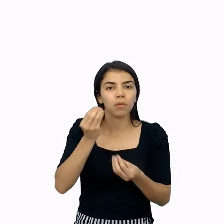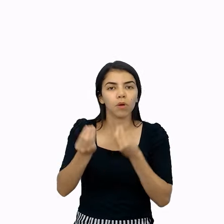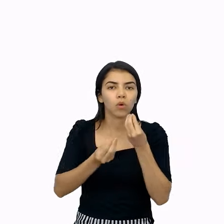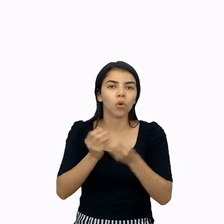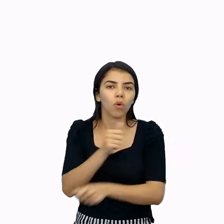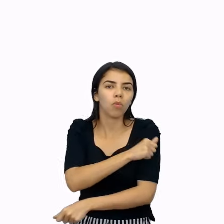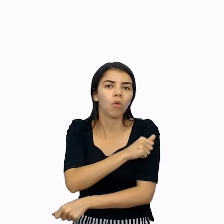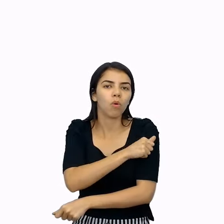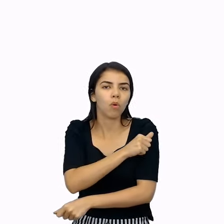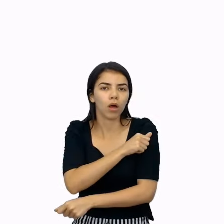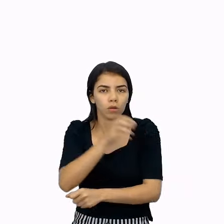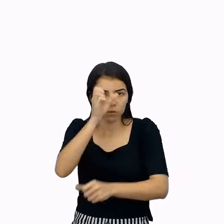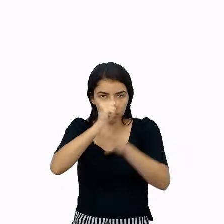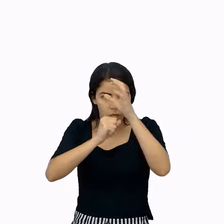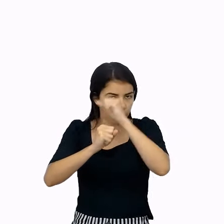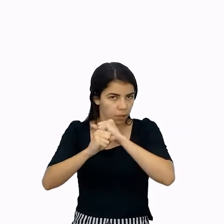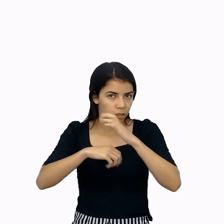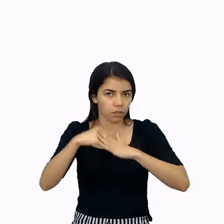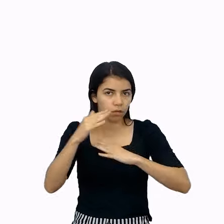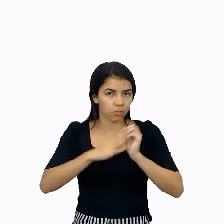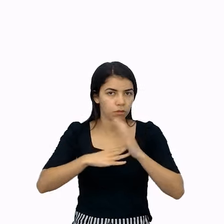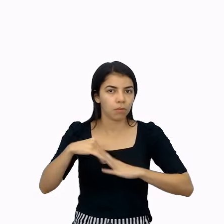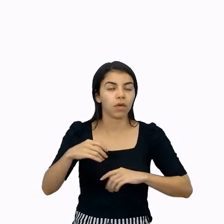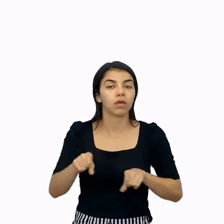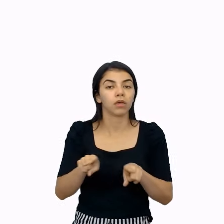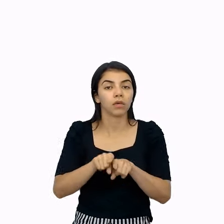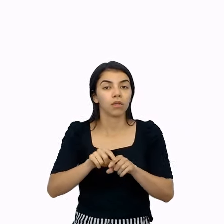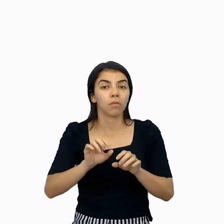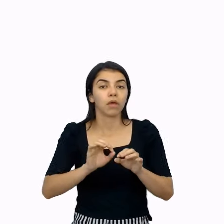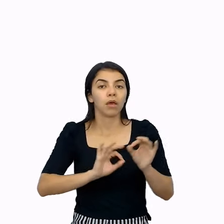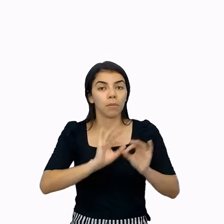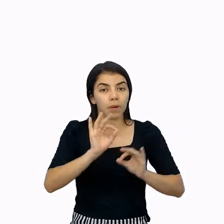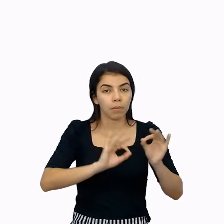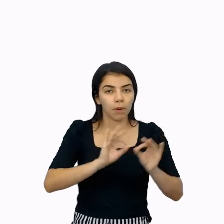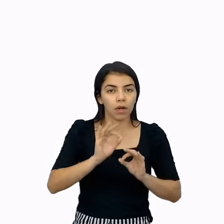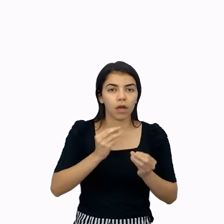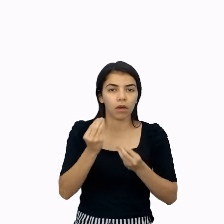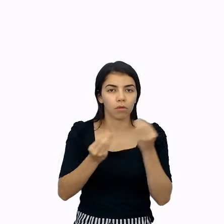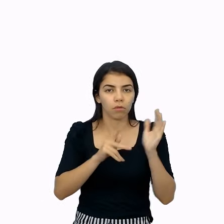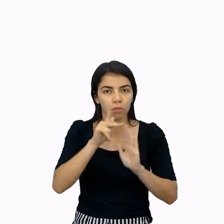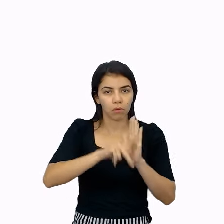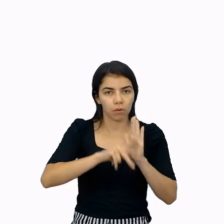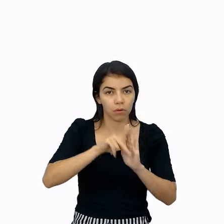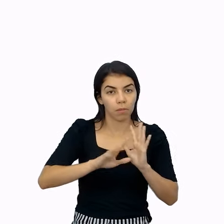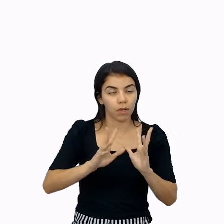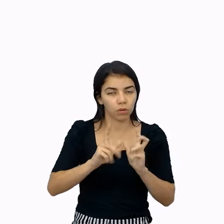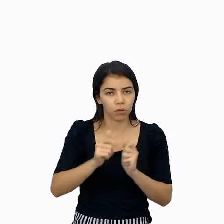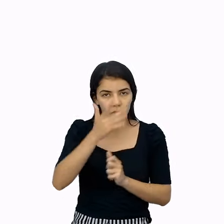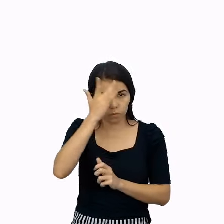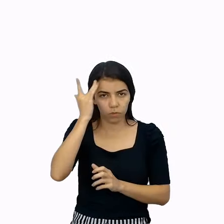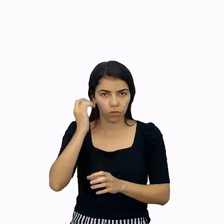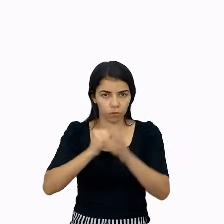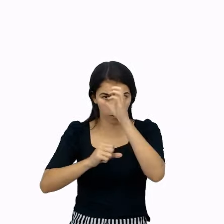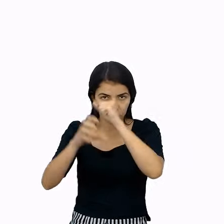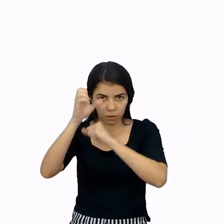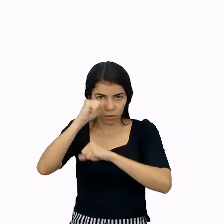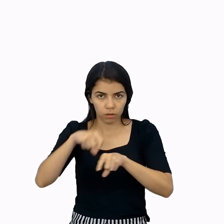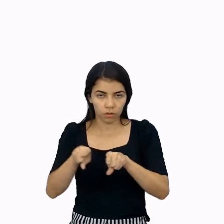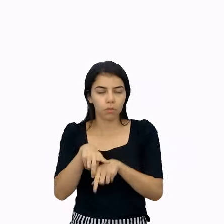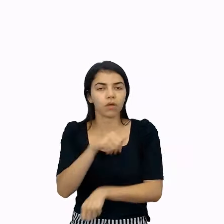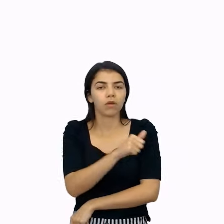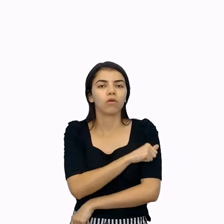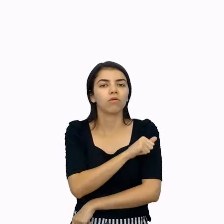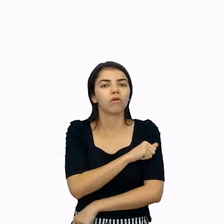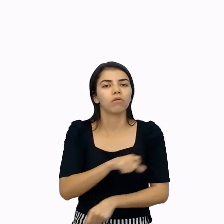daquilo que lhes foi ensinado e planejar ações necessárias para que todos possam aprender. E os estudantes também, por